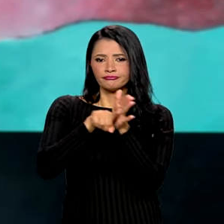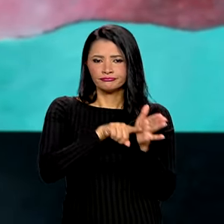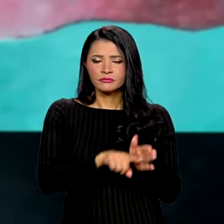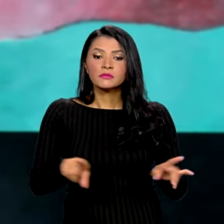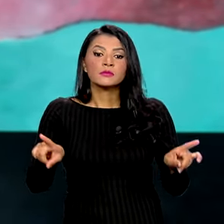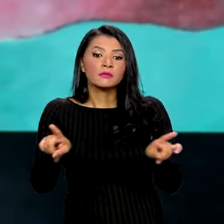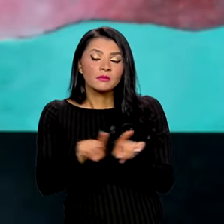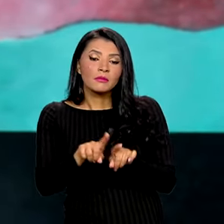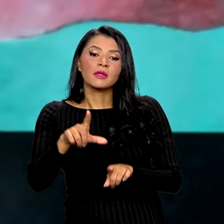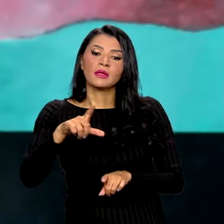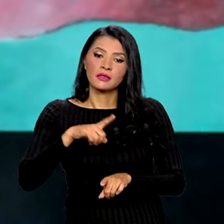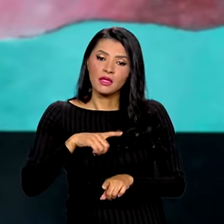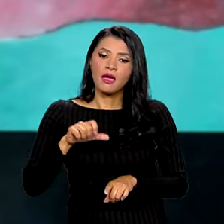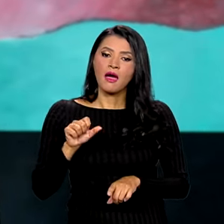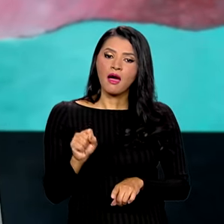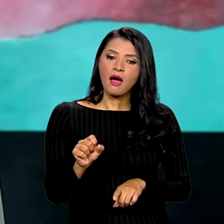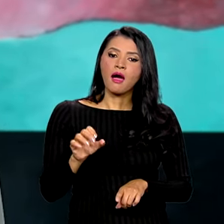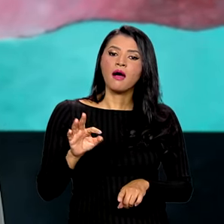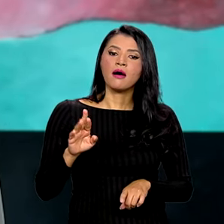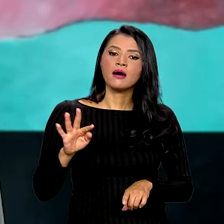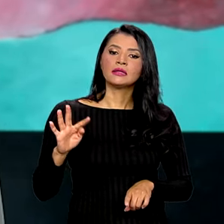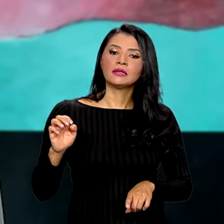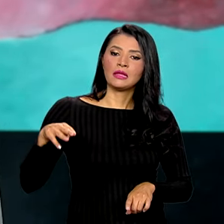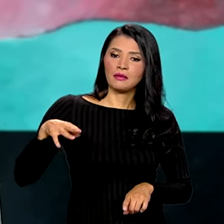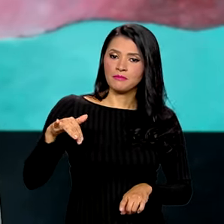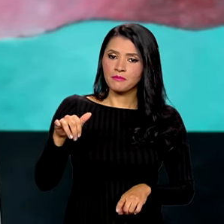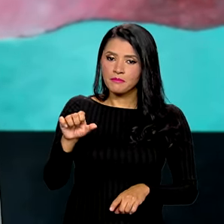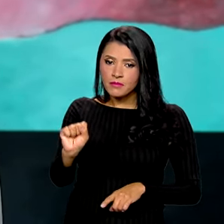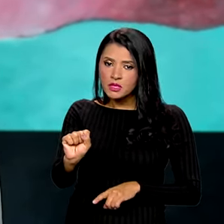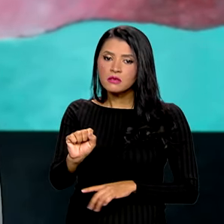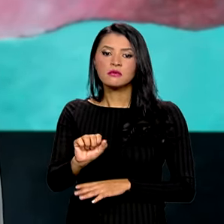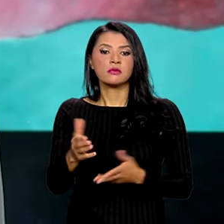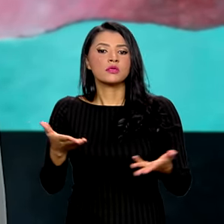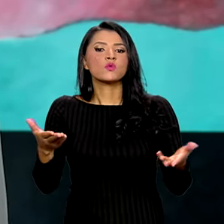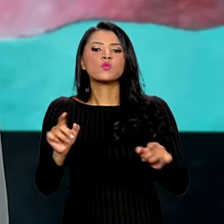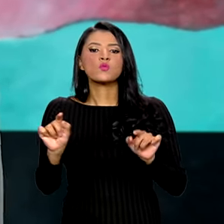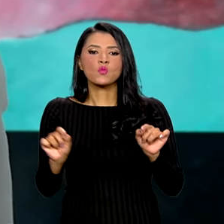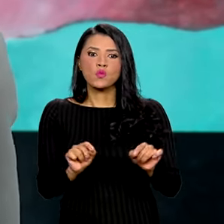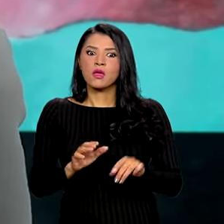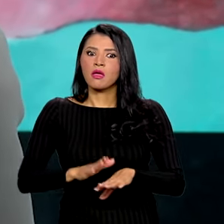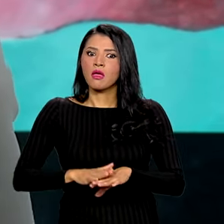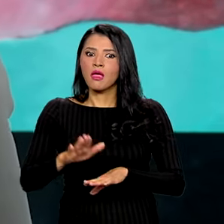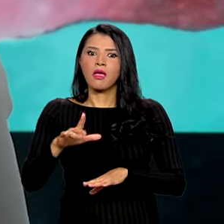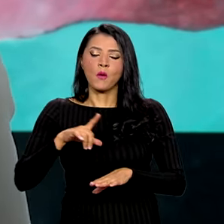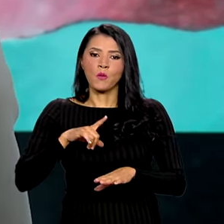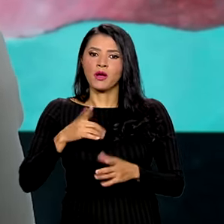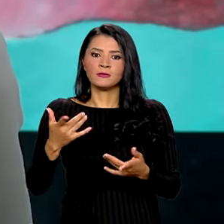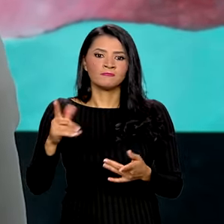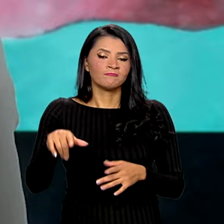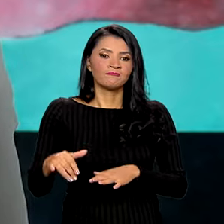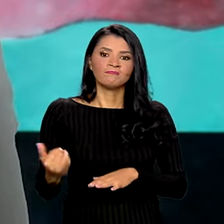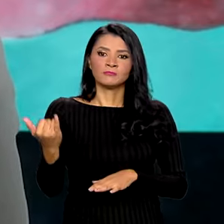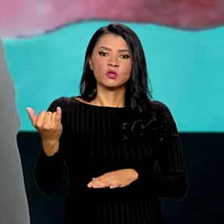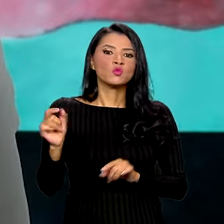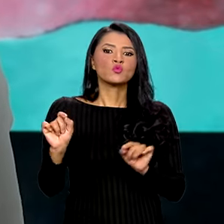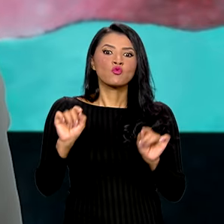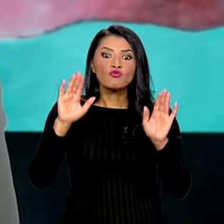do Artemis, que agora é o mais, vamos dizer assim, o mais disruptivo, não é? Porque